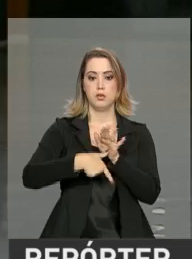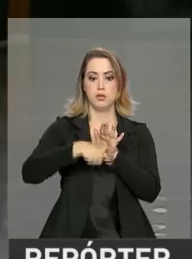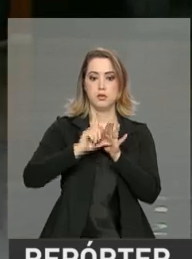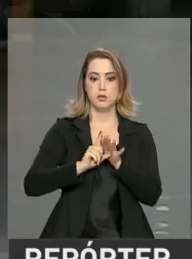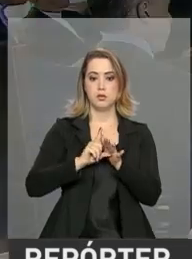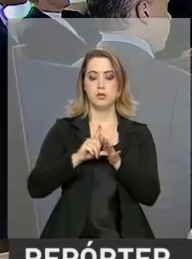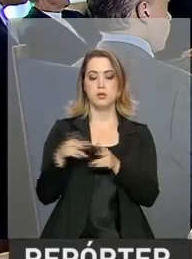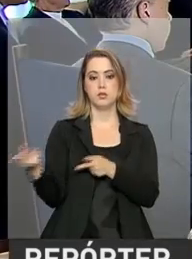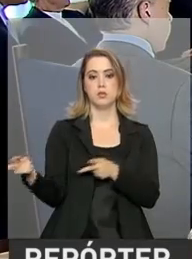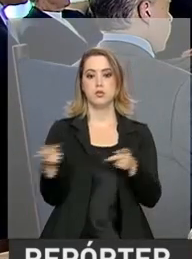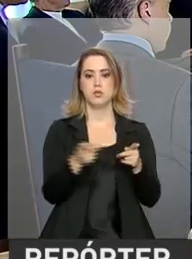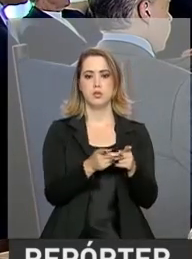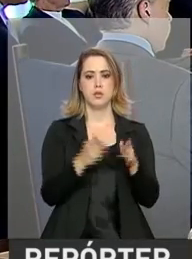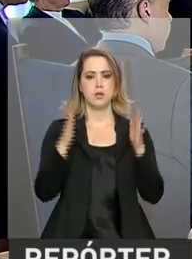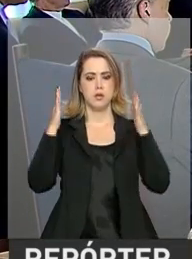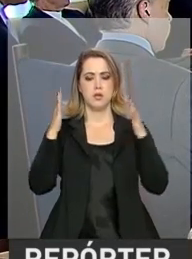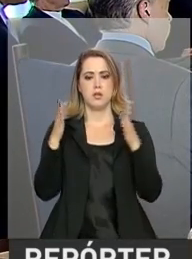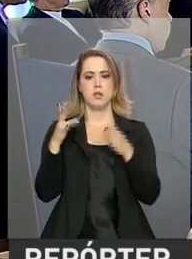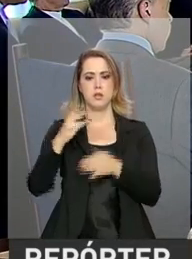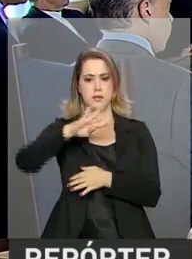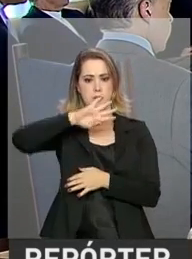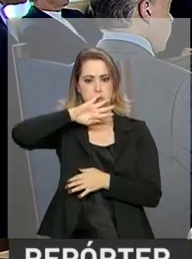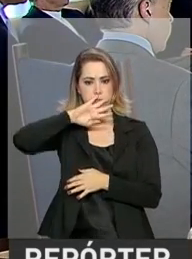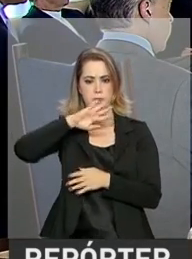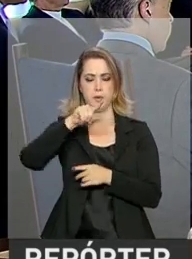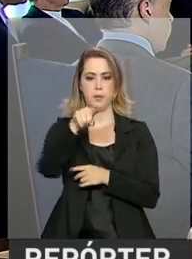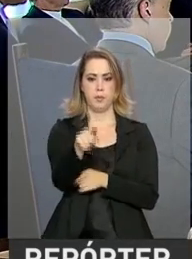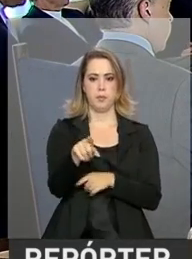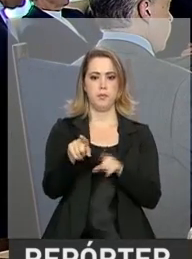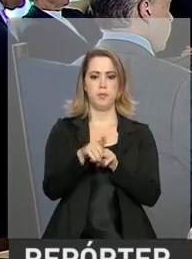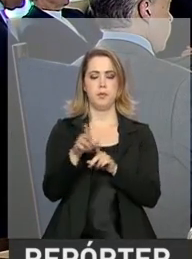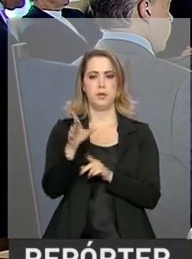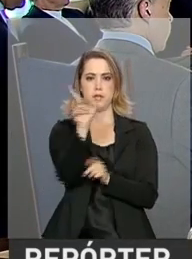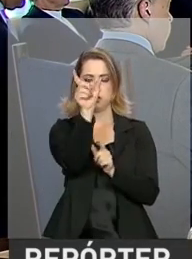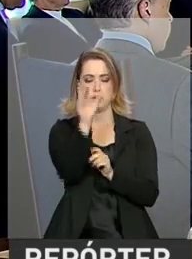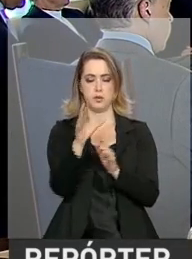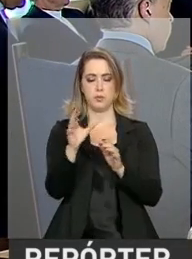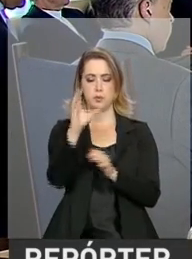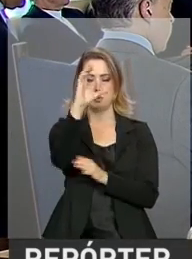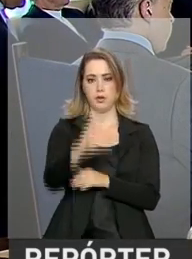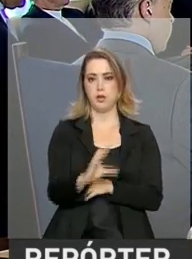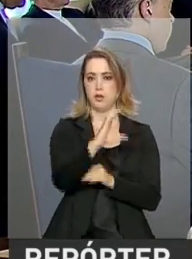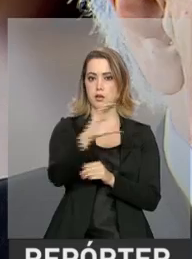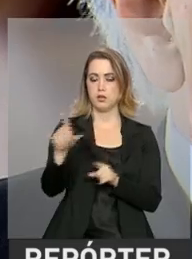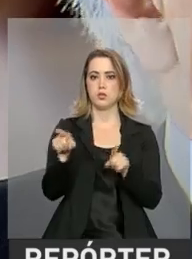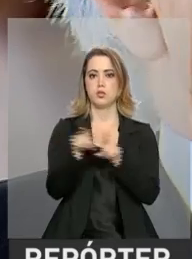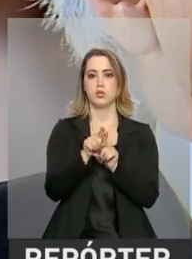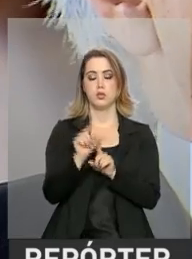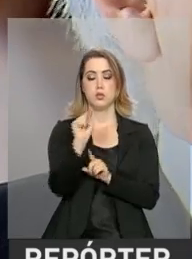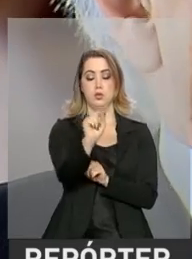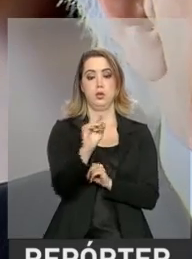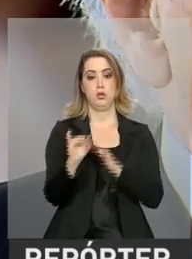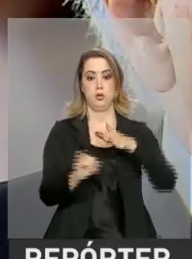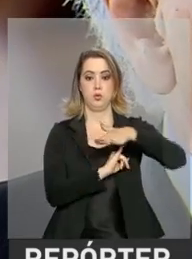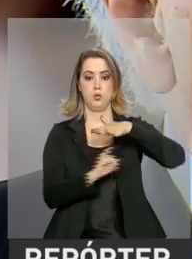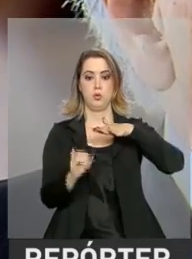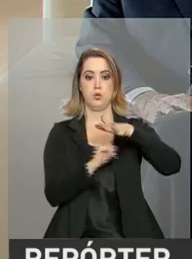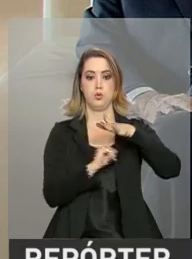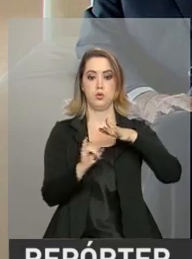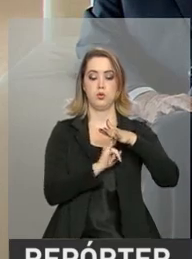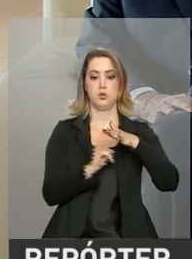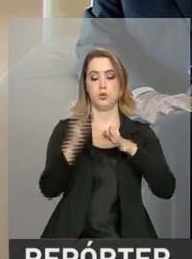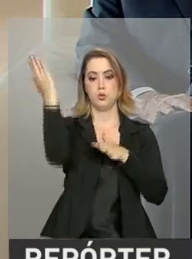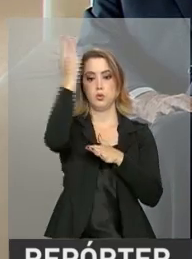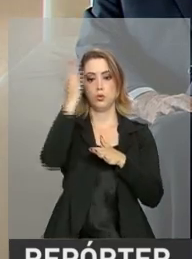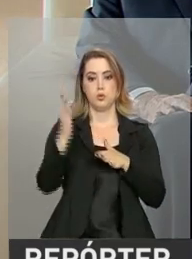Janeiro, Dom Urani Tempesta. Ele que é também presidente do Instituto Brasileiro de Comunicação Cristão. O encontro ocorreu no Palácio